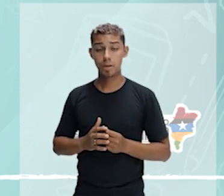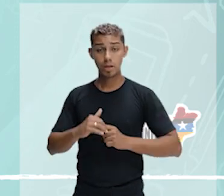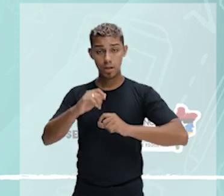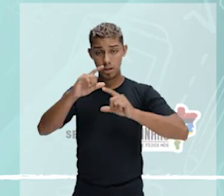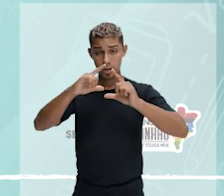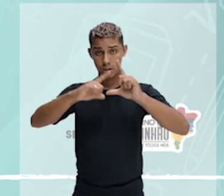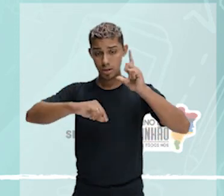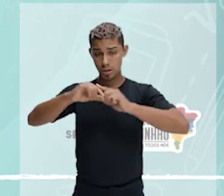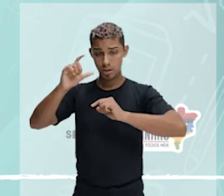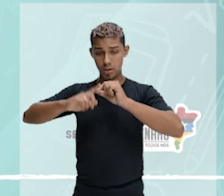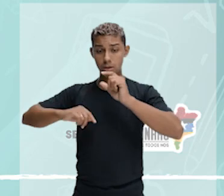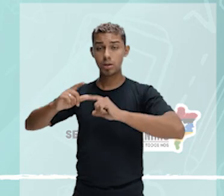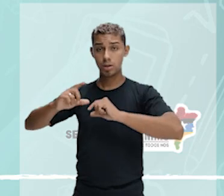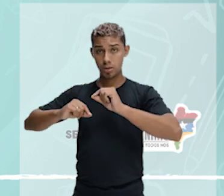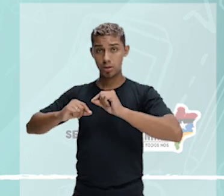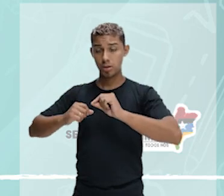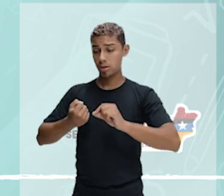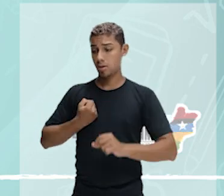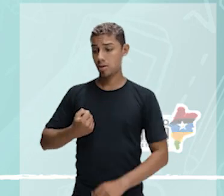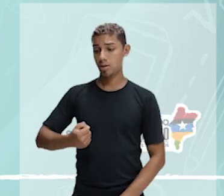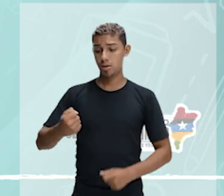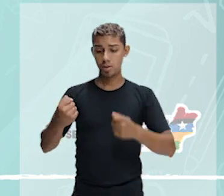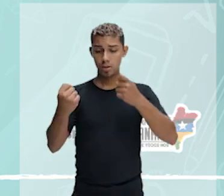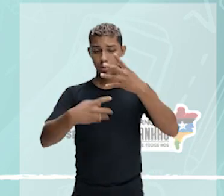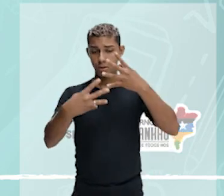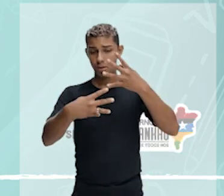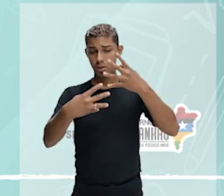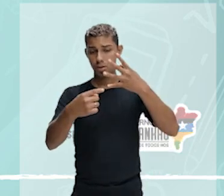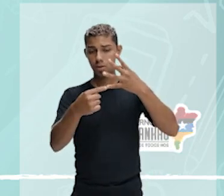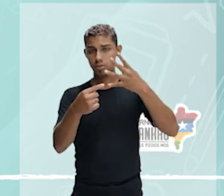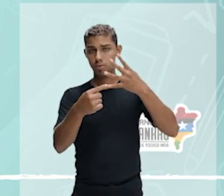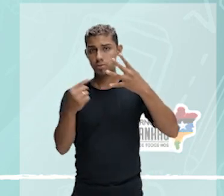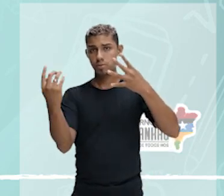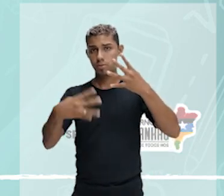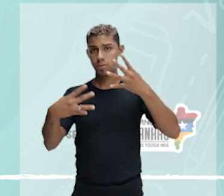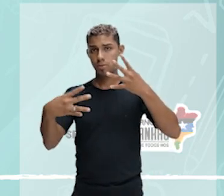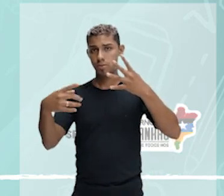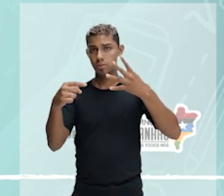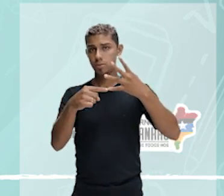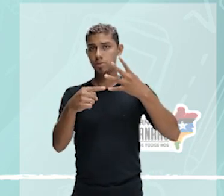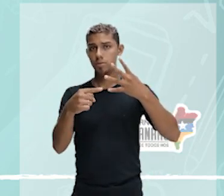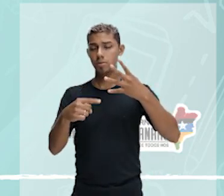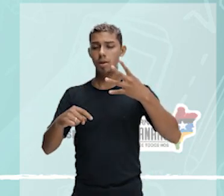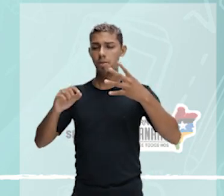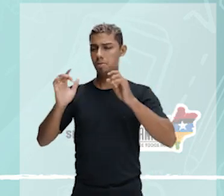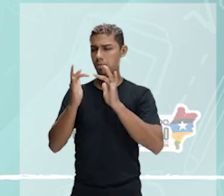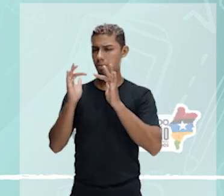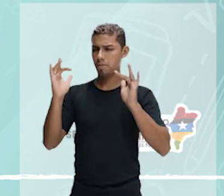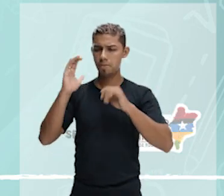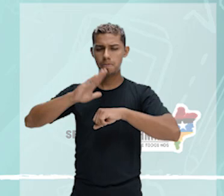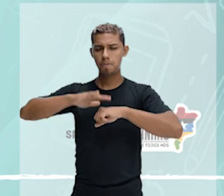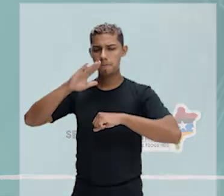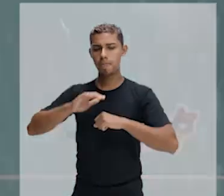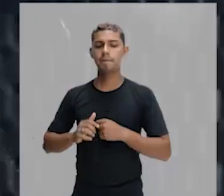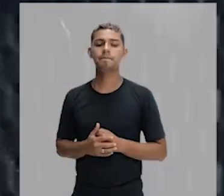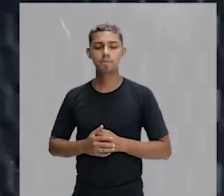Canopus, no caso, é a quarta estrela mais brilhante, tá ok? Então,